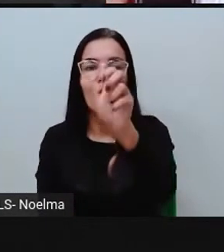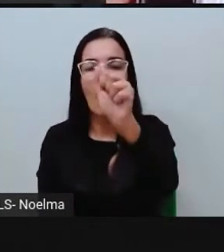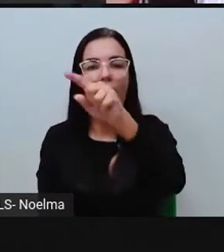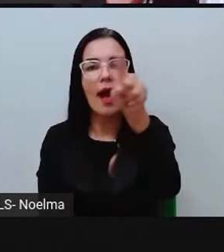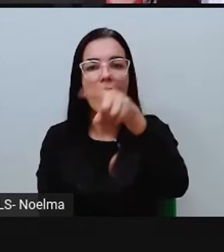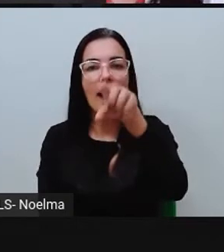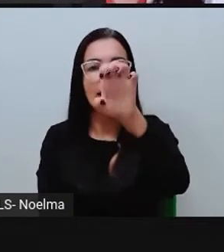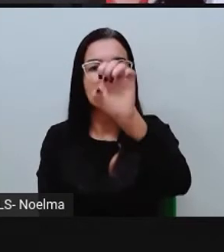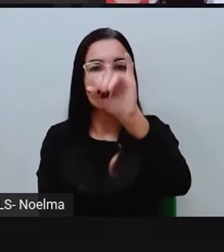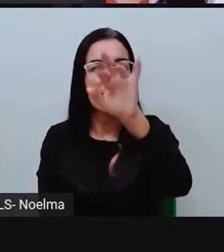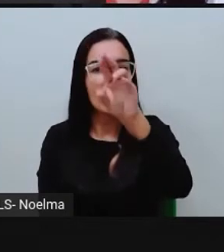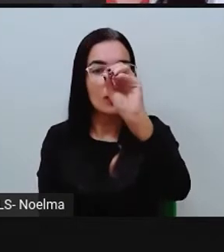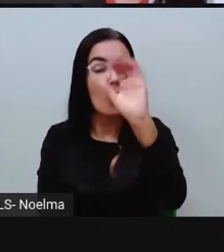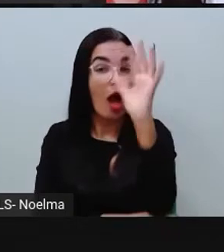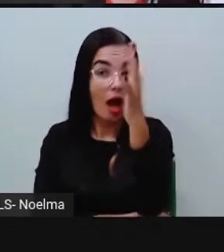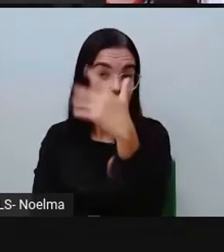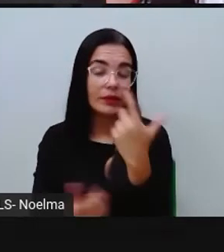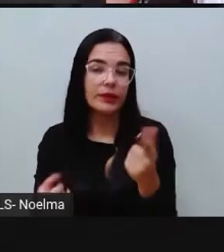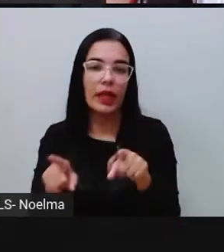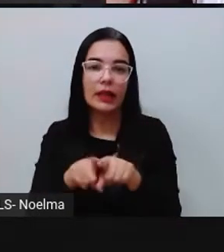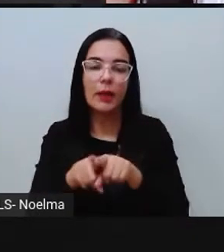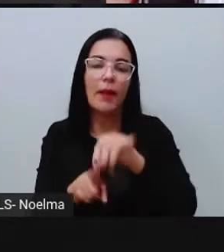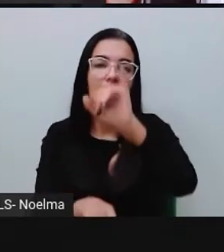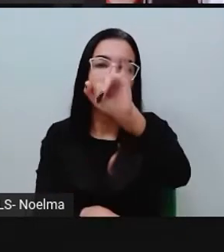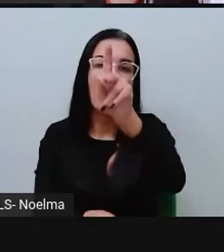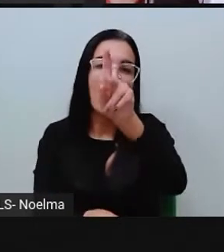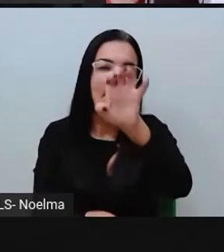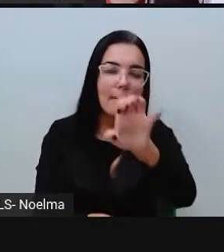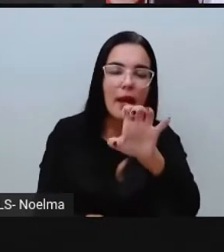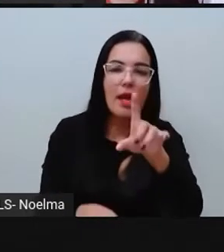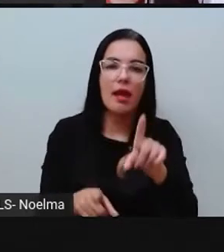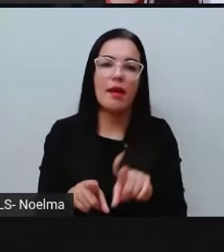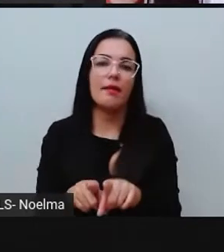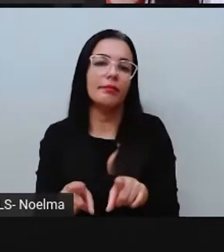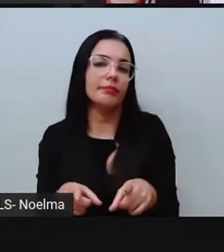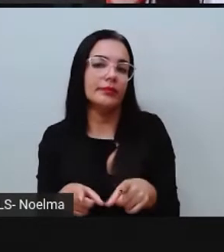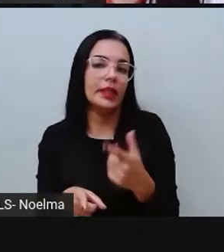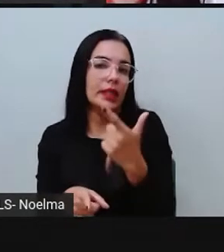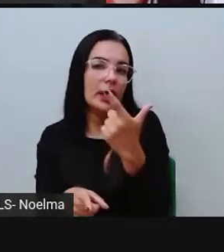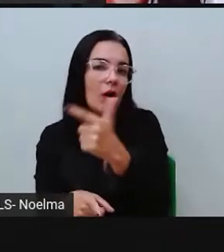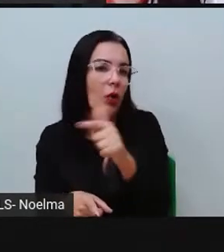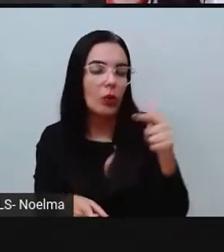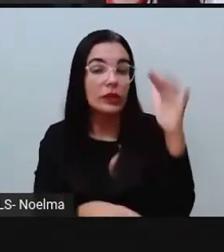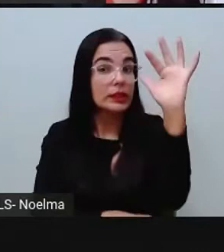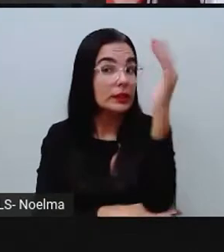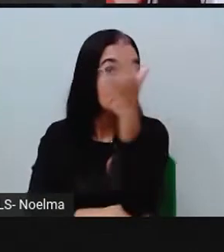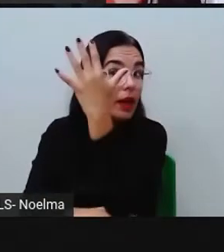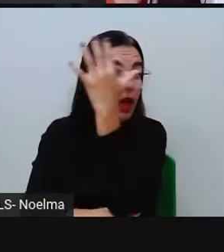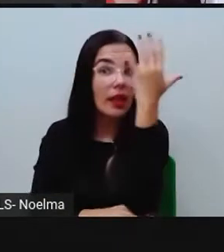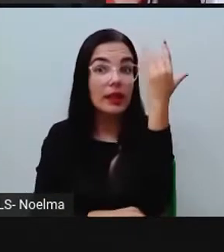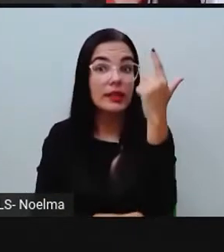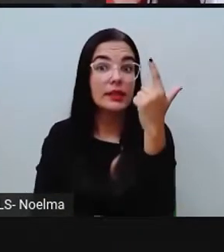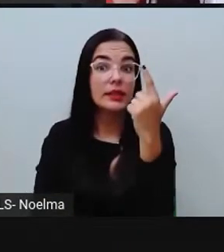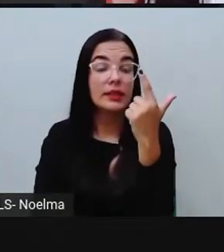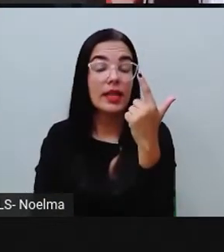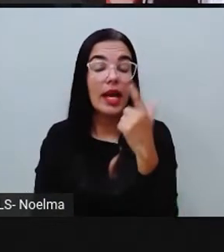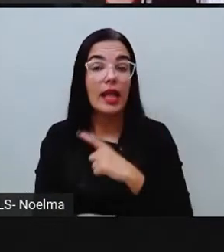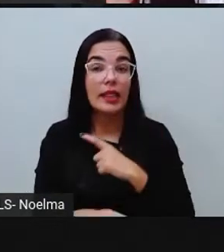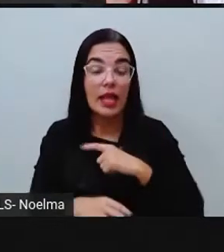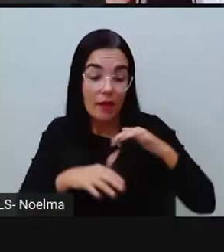roxo, nós temos a macambira. São exemplos aí de plantas, né, de